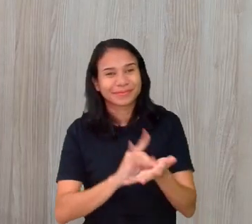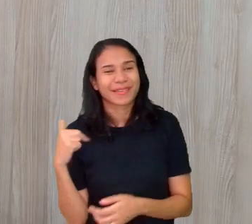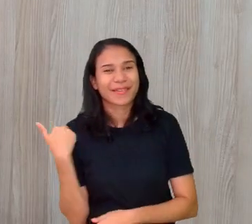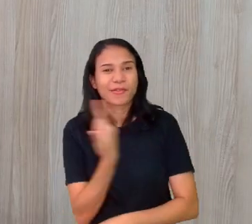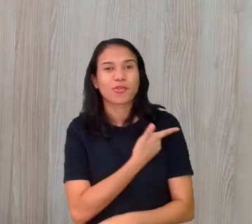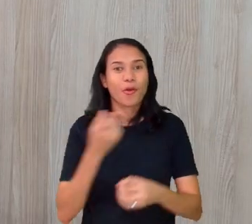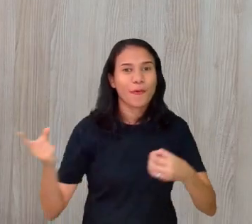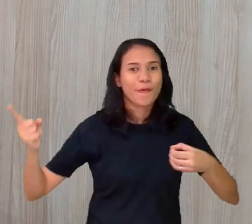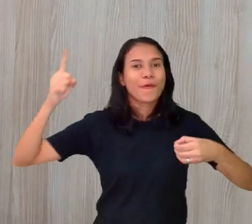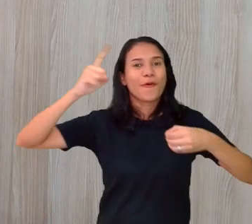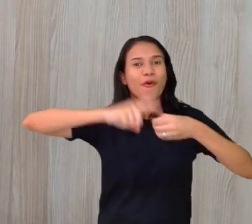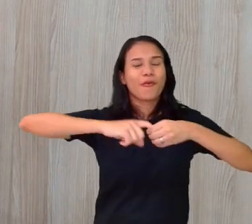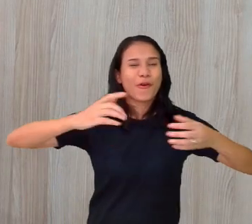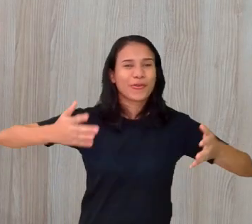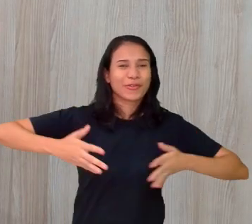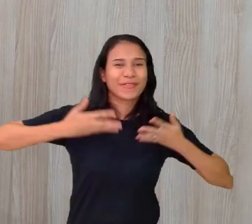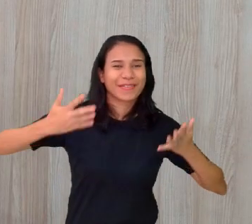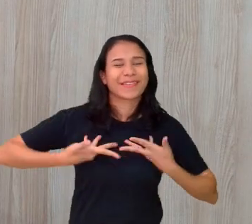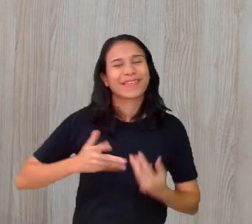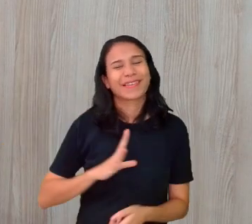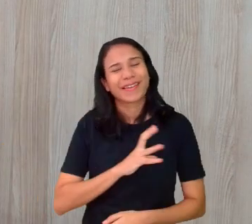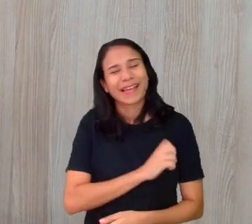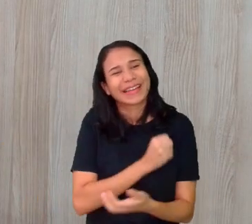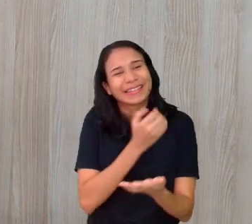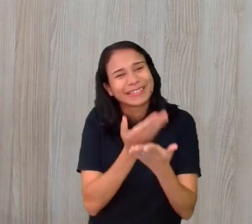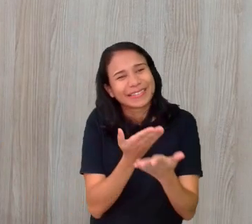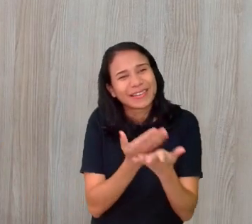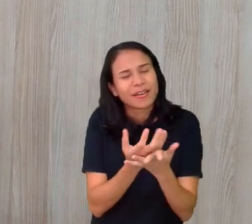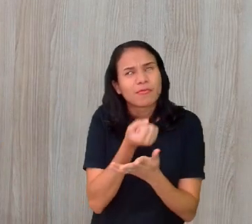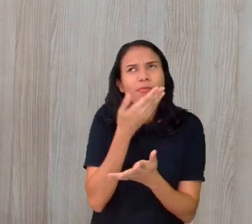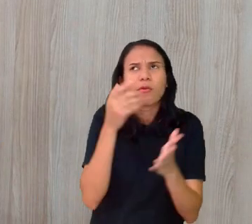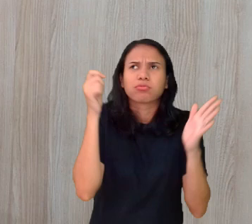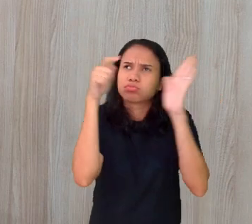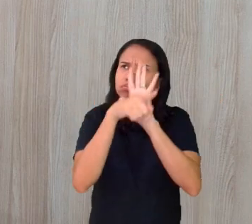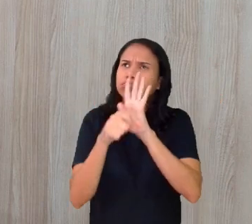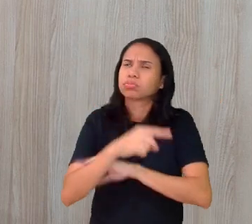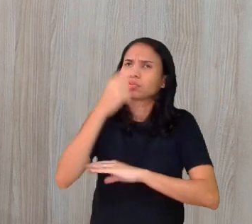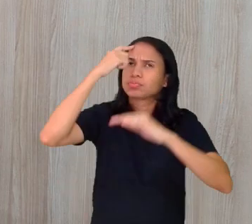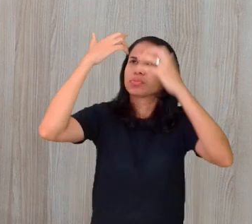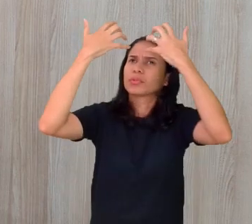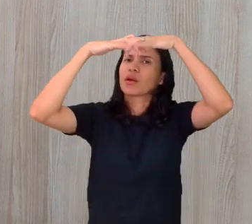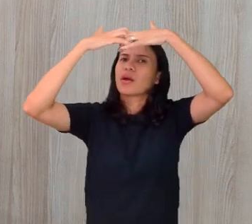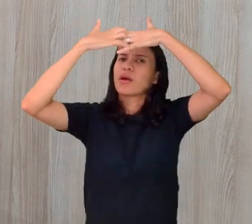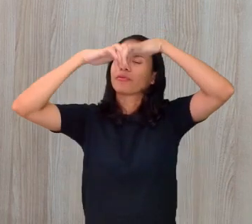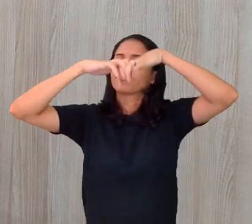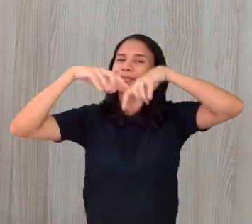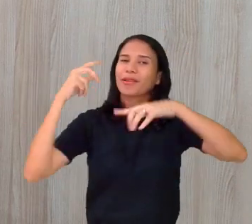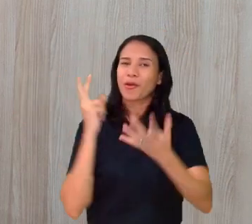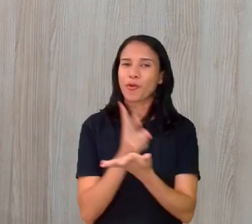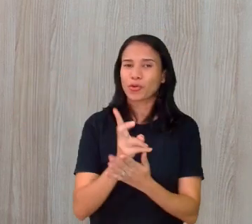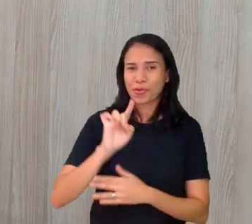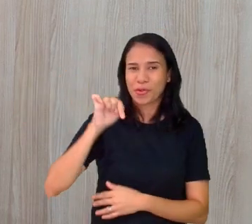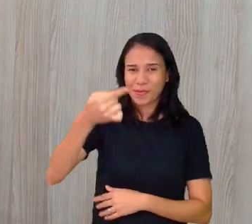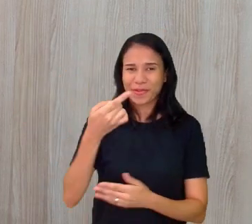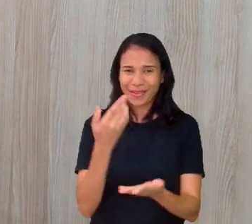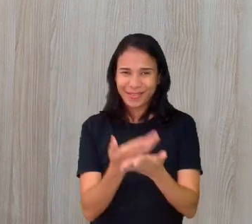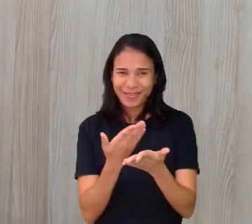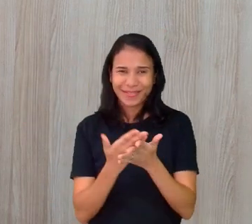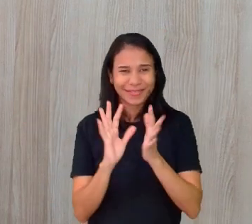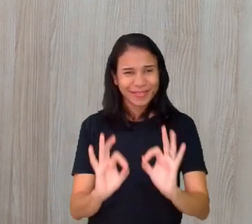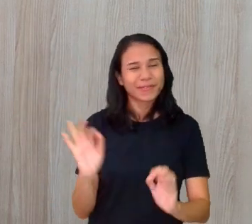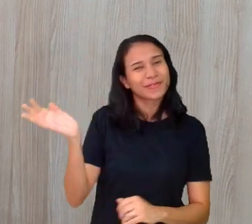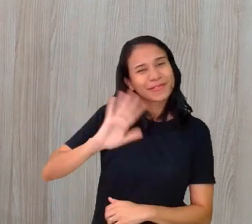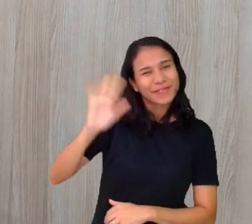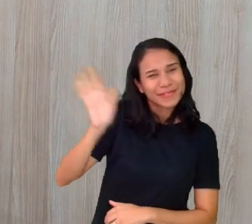de volta. Adorei aí a aula. Muitas questões importantes. Mas a gente continua nas próximas, né, professora?